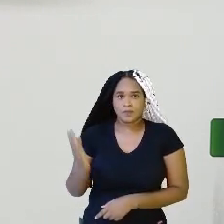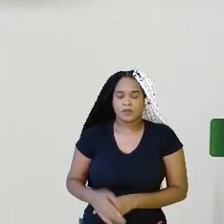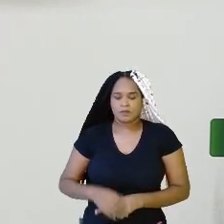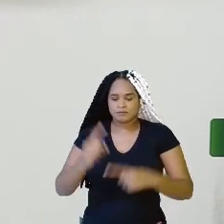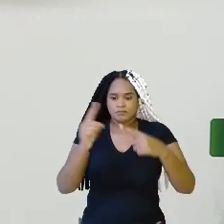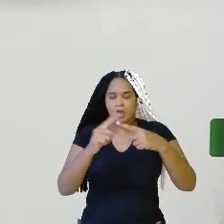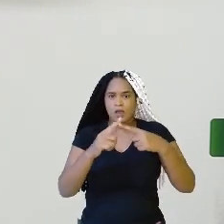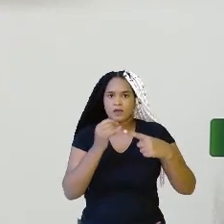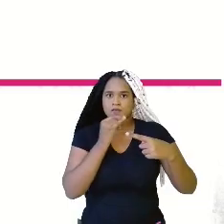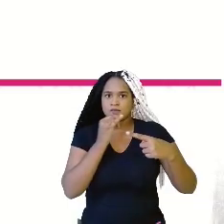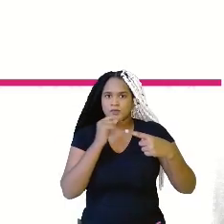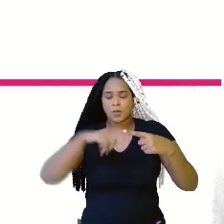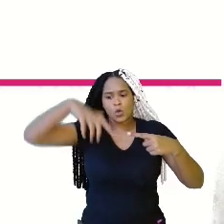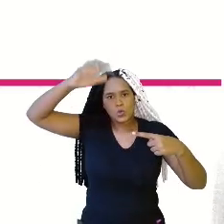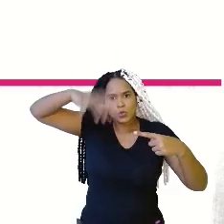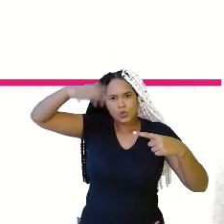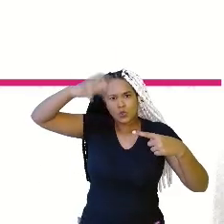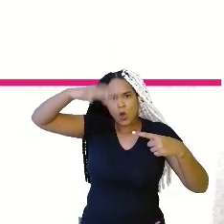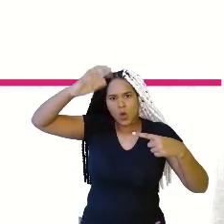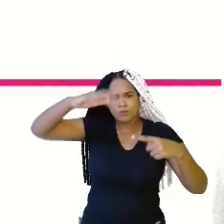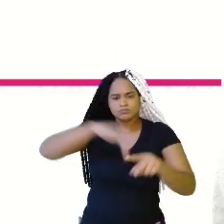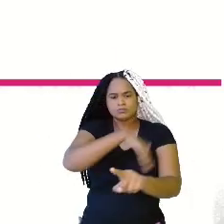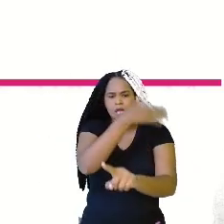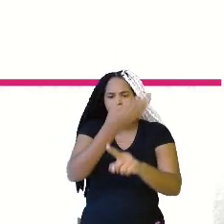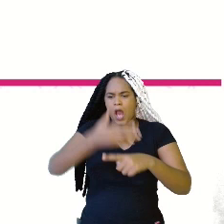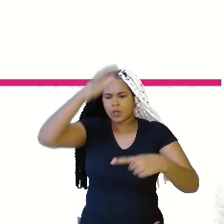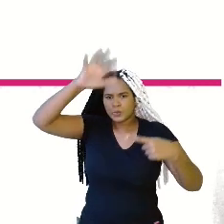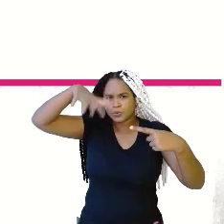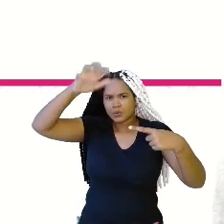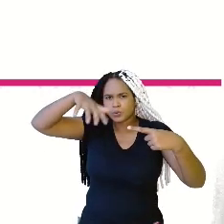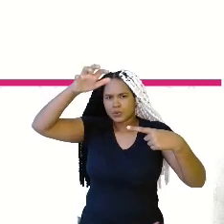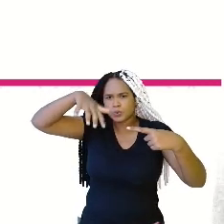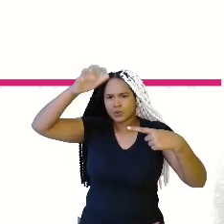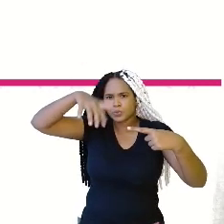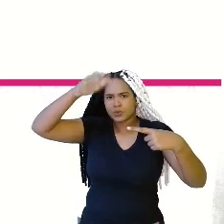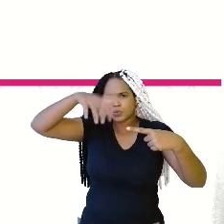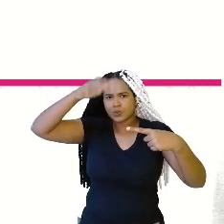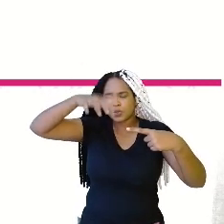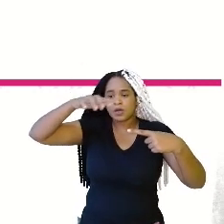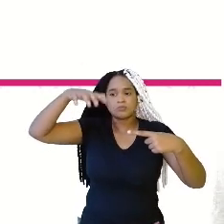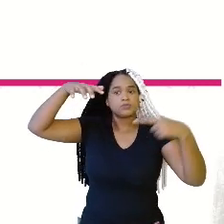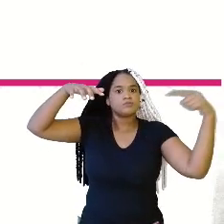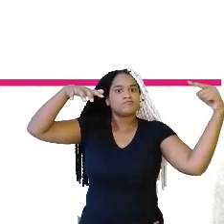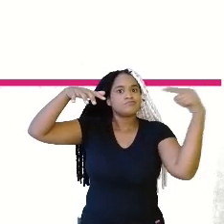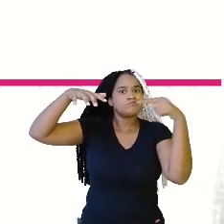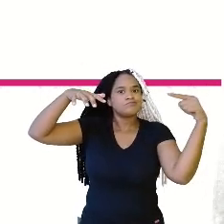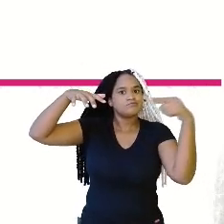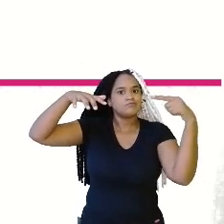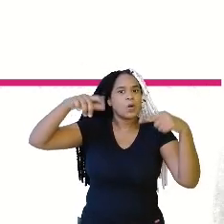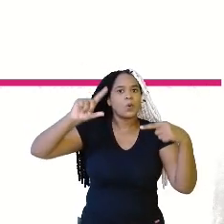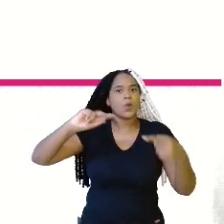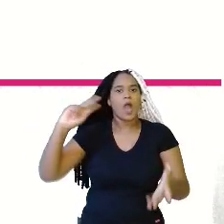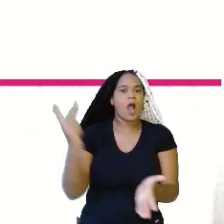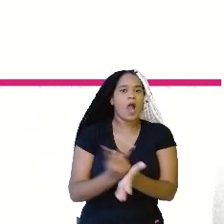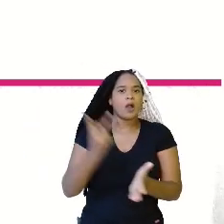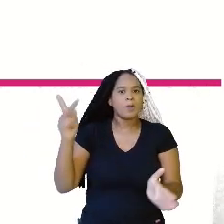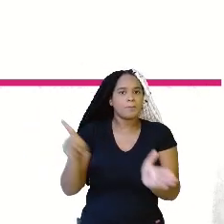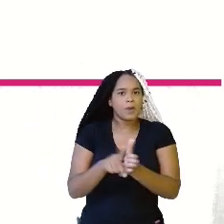primeira frase, choveu muito à tarde. Então, o verbo aí chover está indicando um fenômeno